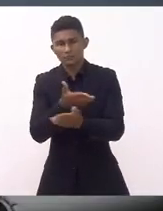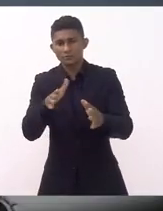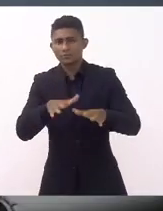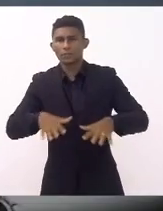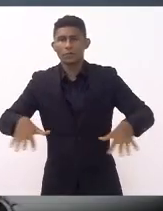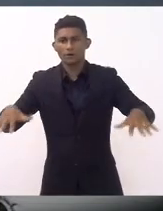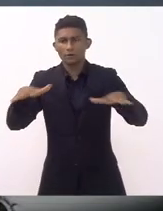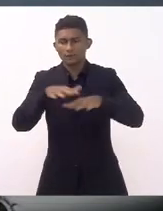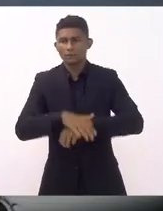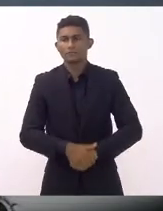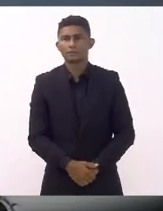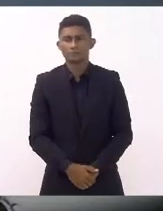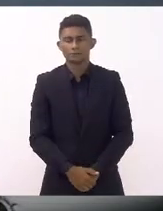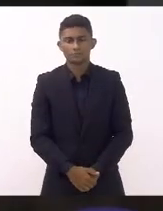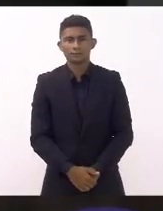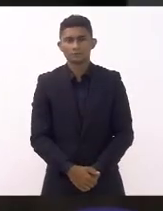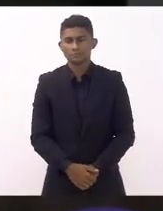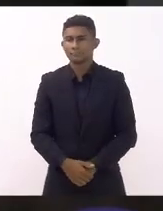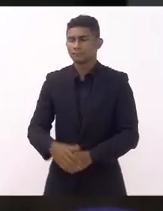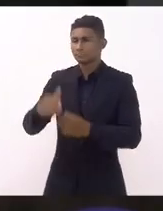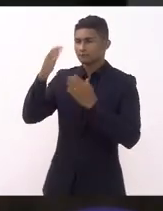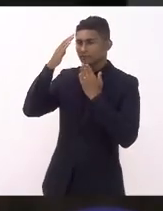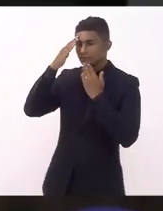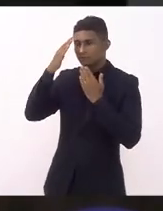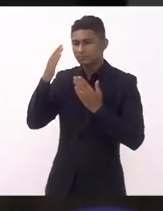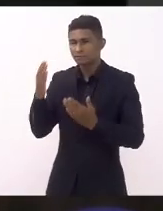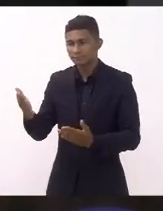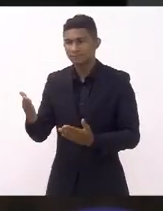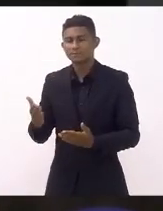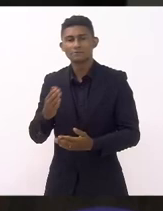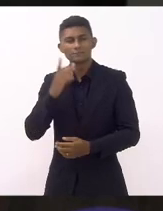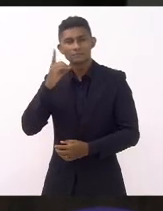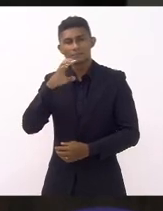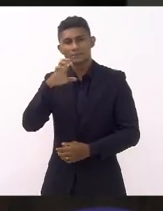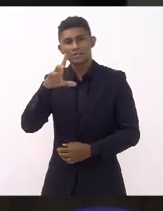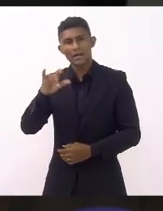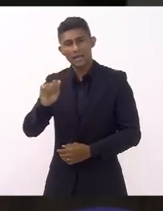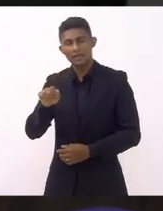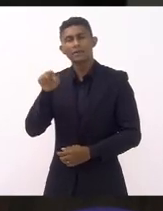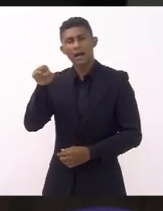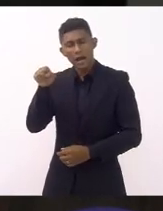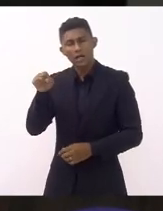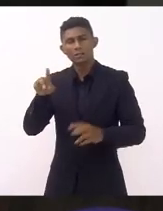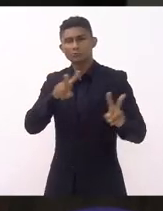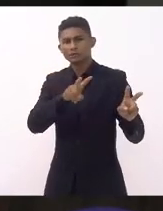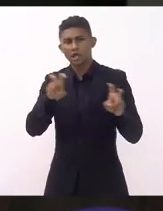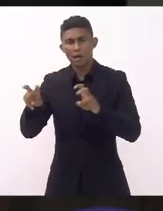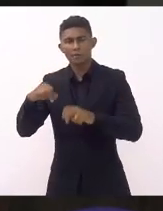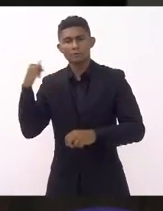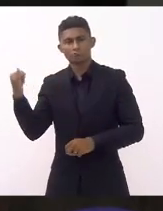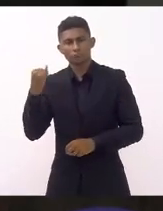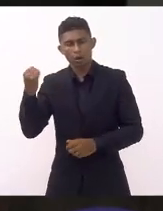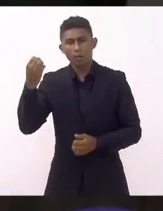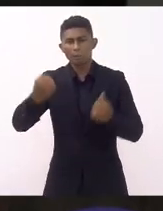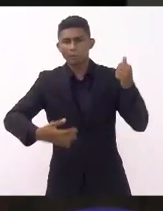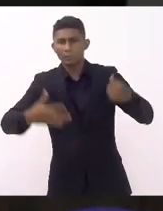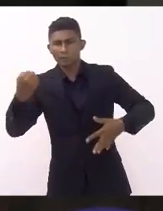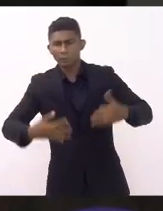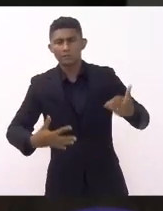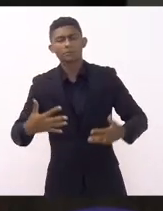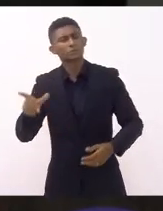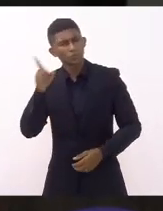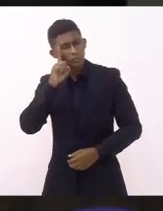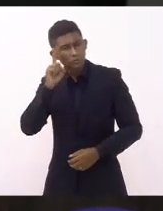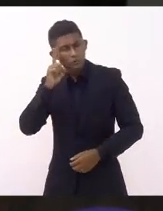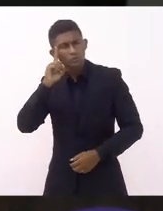todas. Obrigado, deputada Célia Jordão, que traz aqui questões muito relevantes sobre o dia a dia